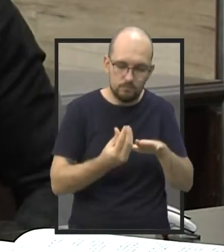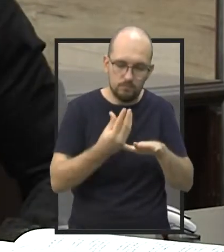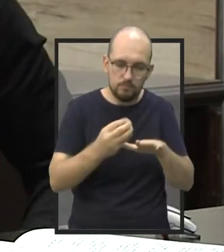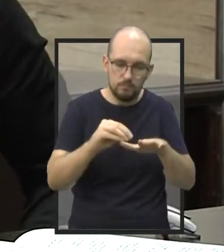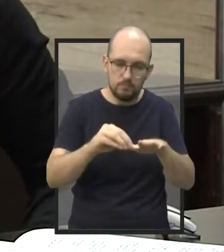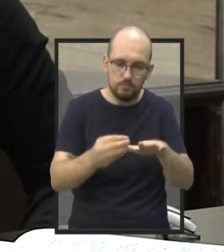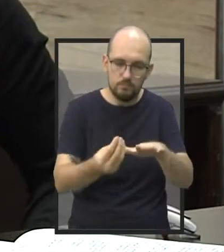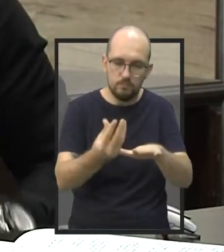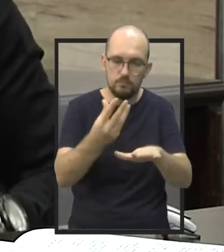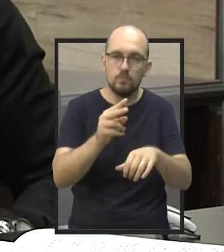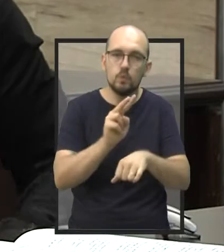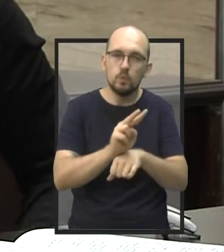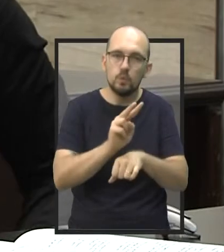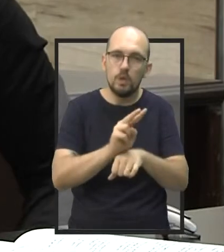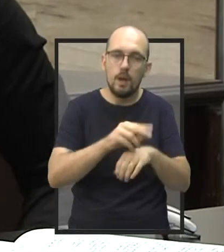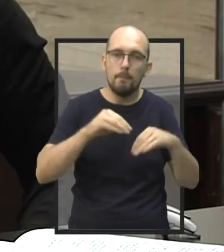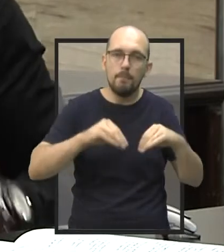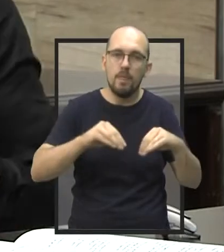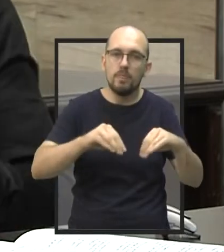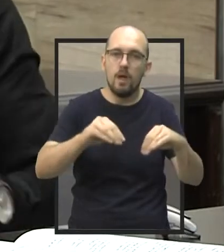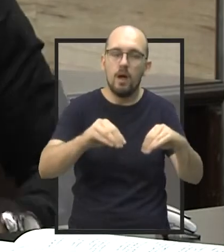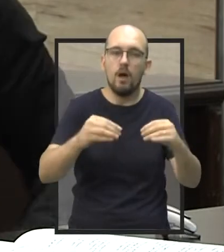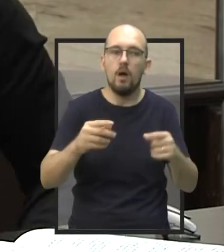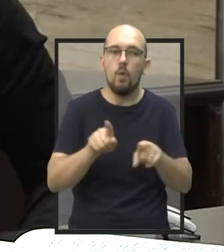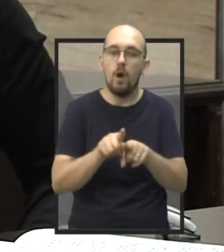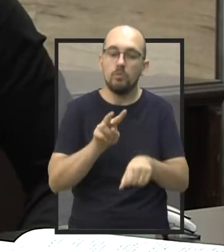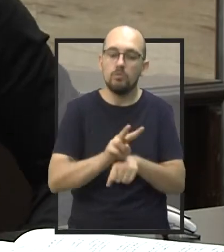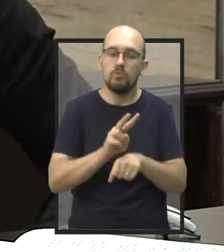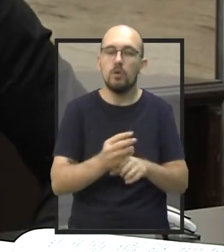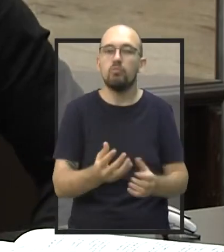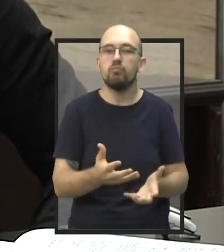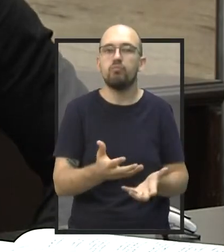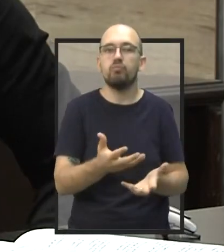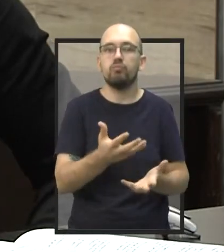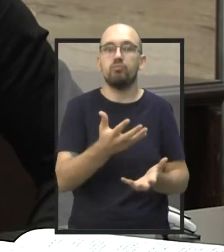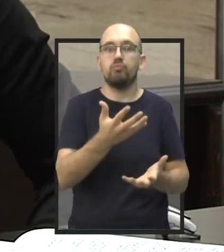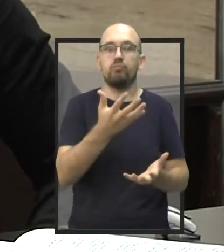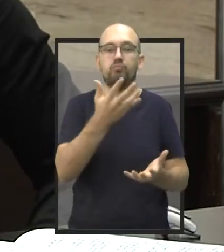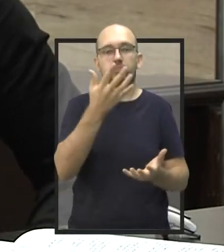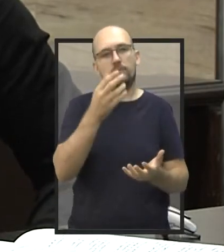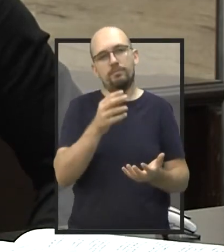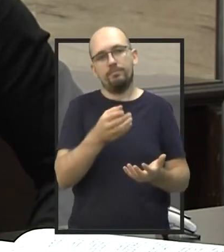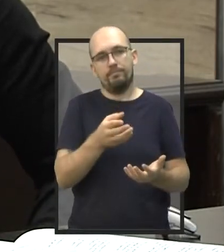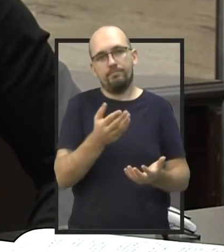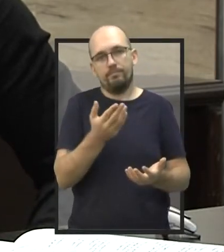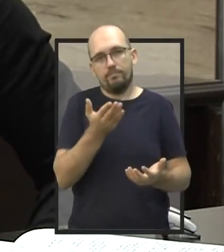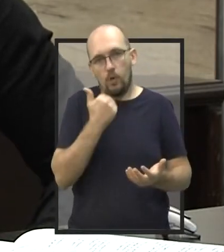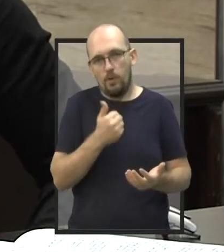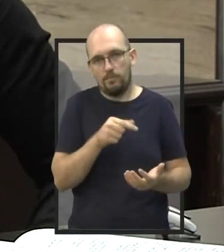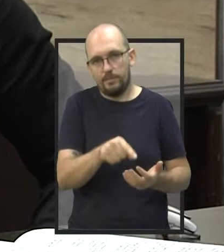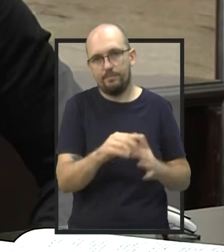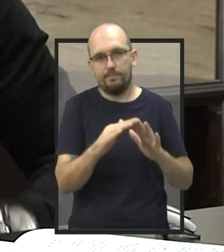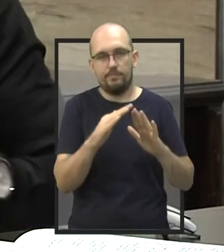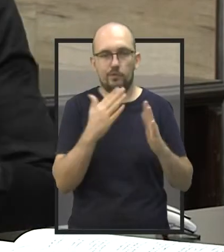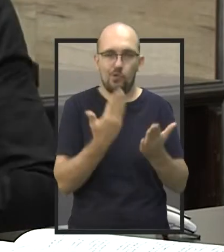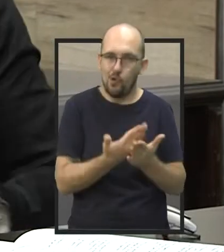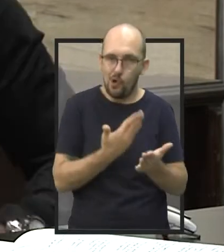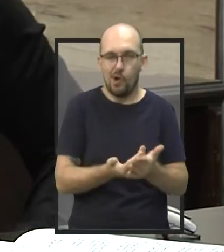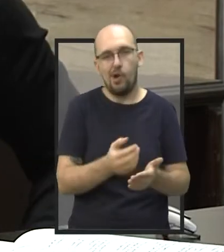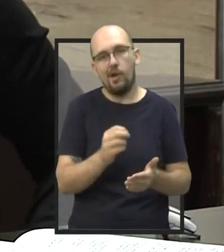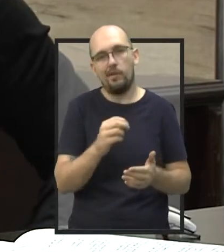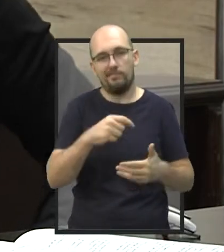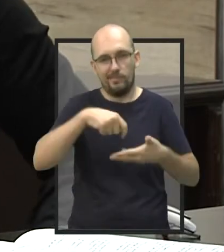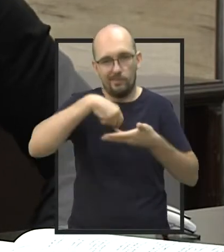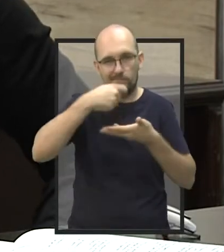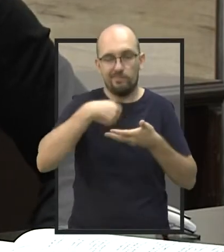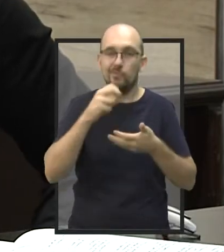a cultivar, a plantar alguma coisa que vai ser de grande avalia tanto para casa como para a escola, para uma